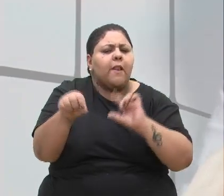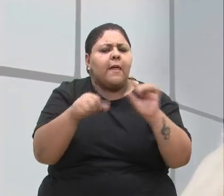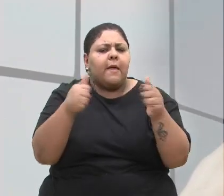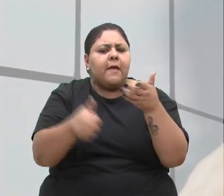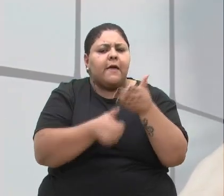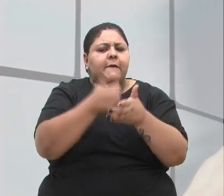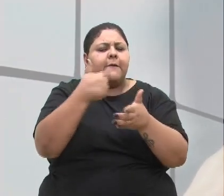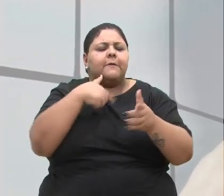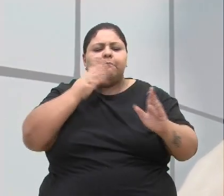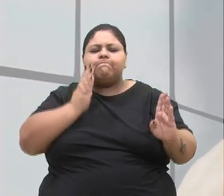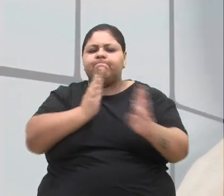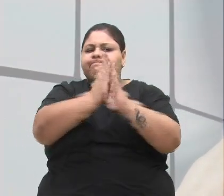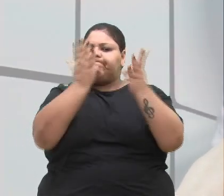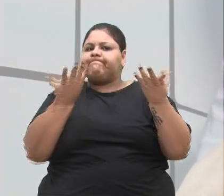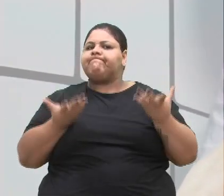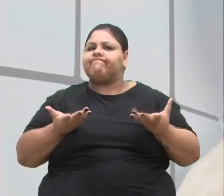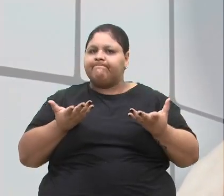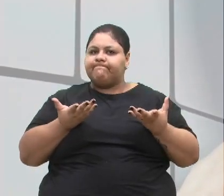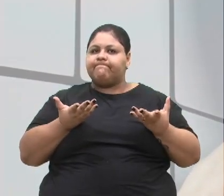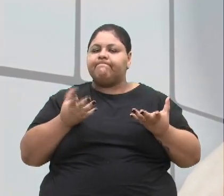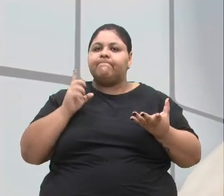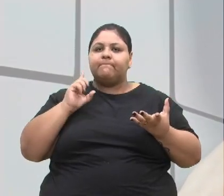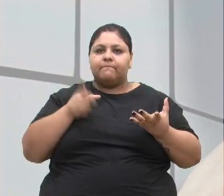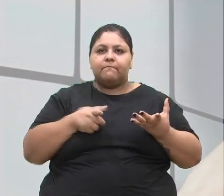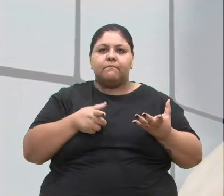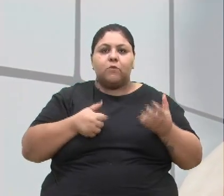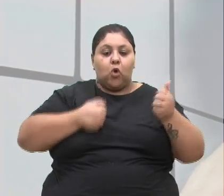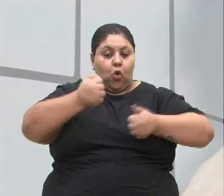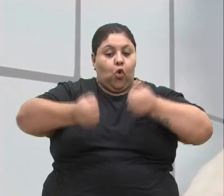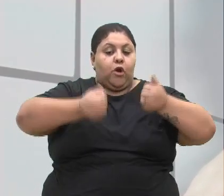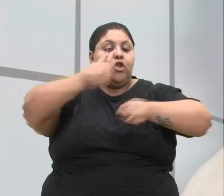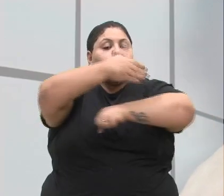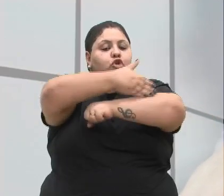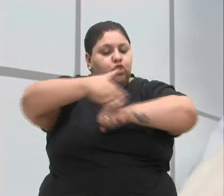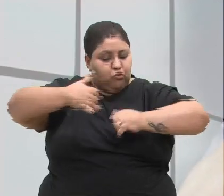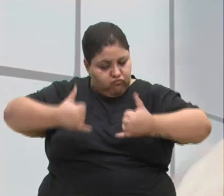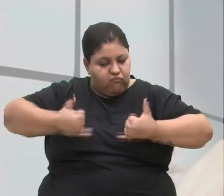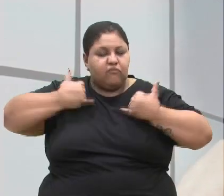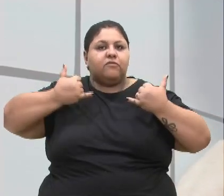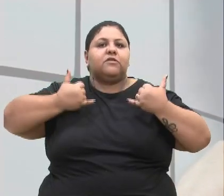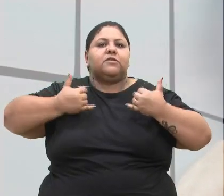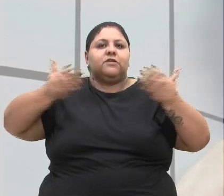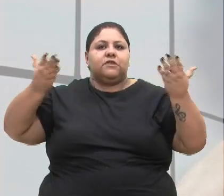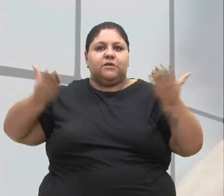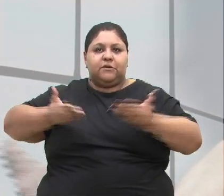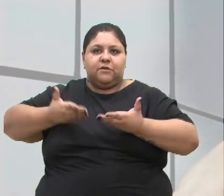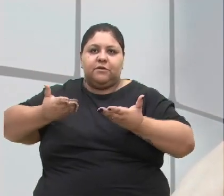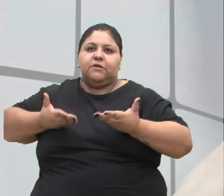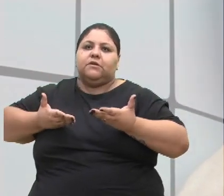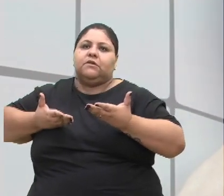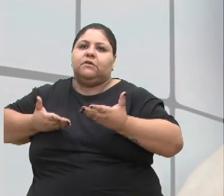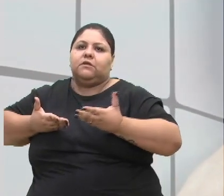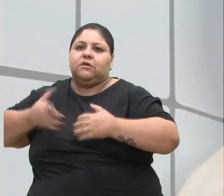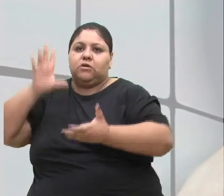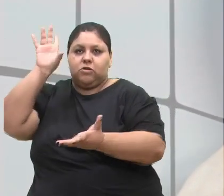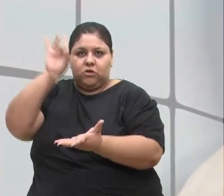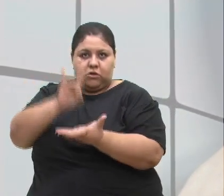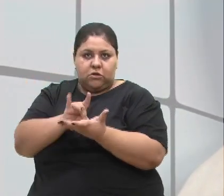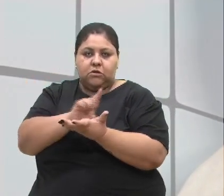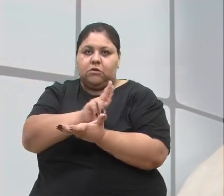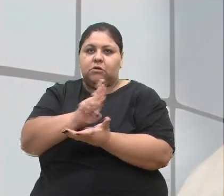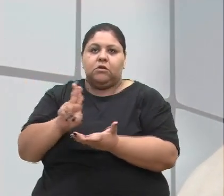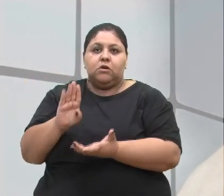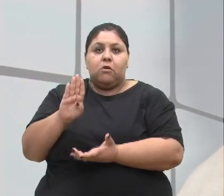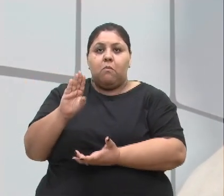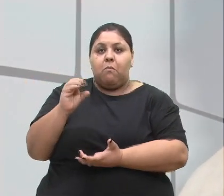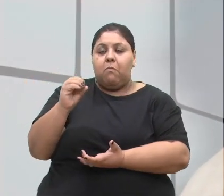me encontrasse, né? Então sou corredor de rua com muito orgulho, já corri algumas maratonas de renome, inclusive a de Boston,